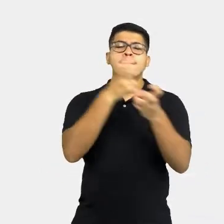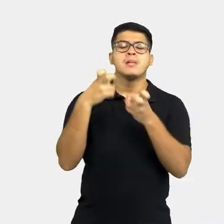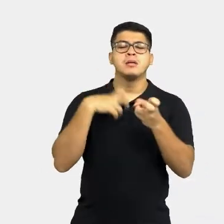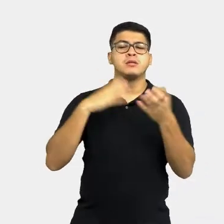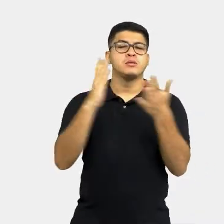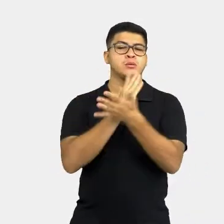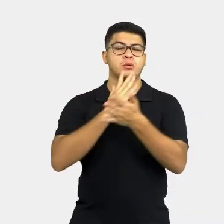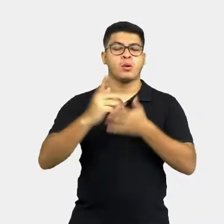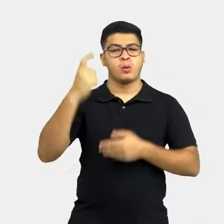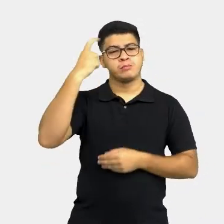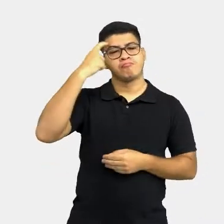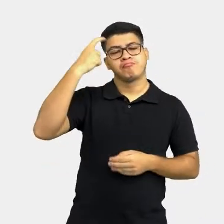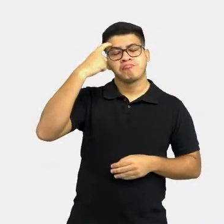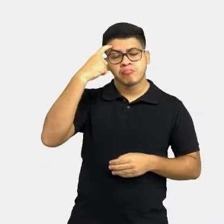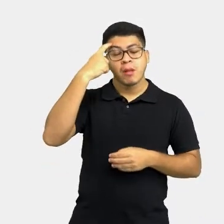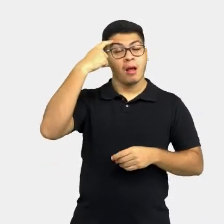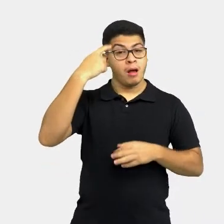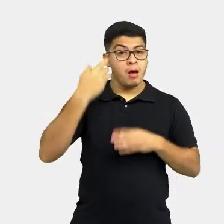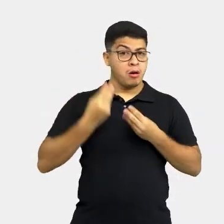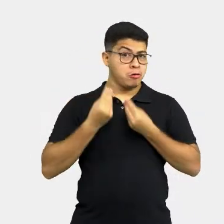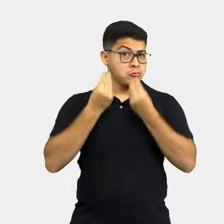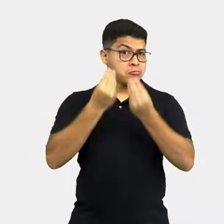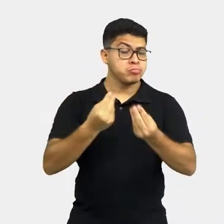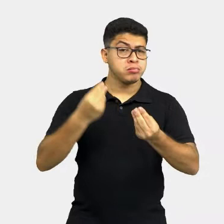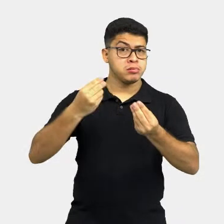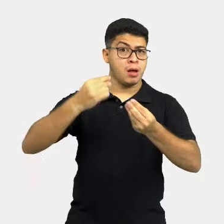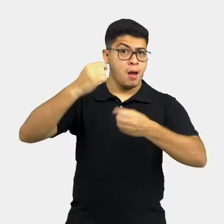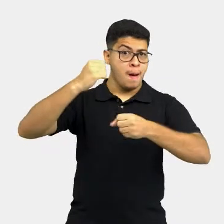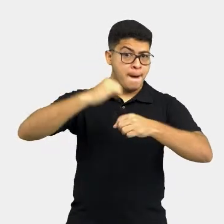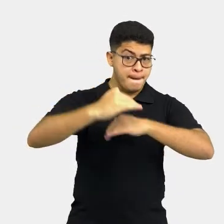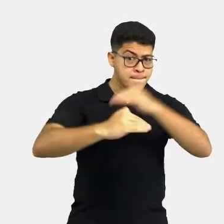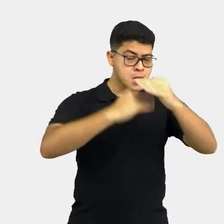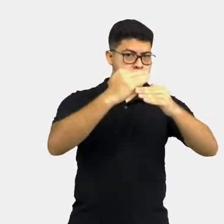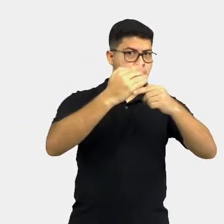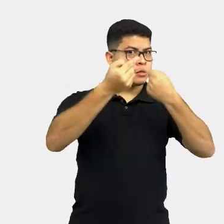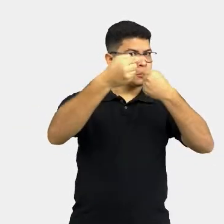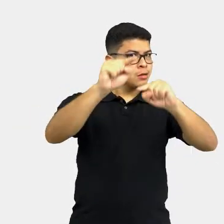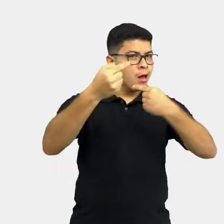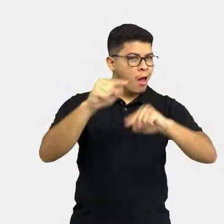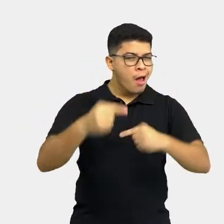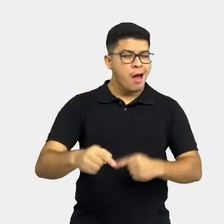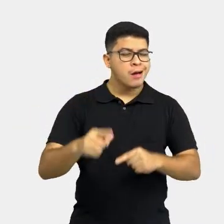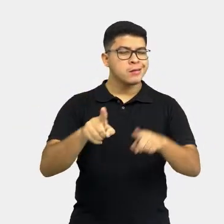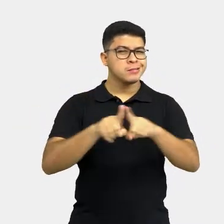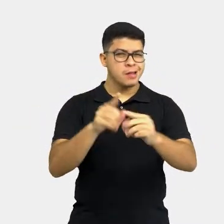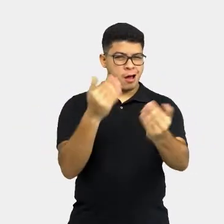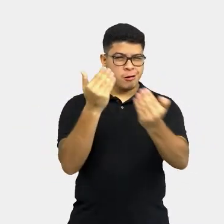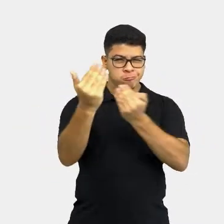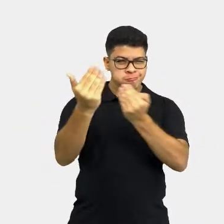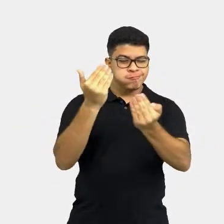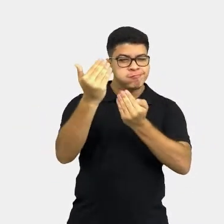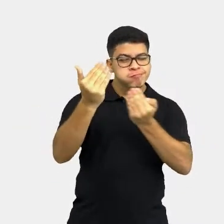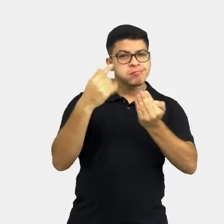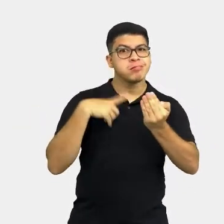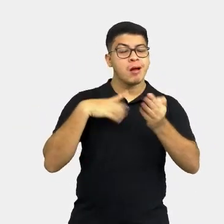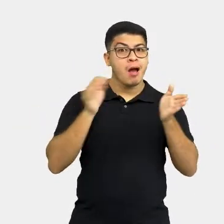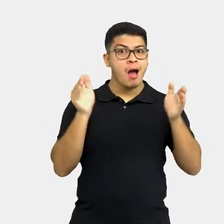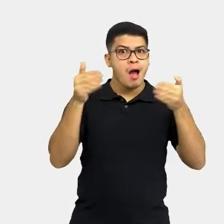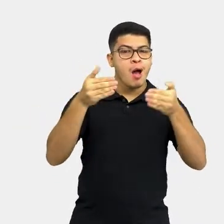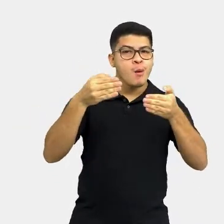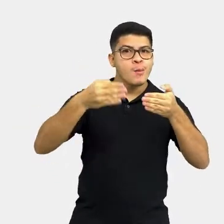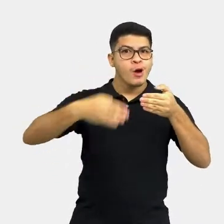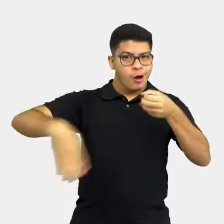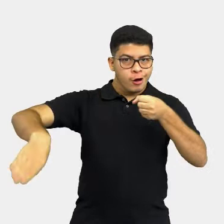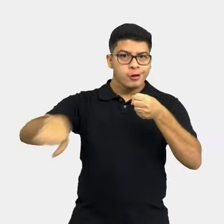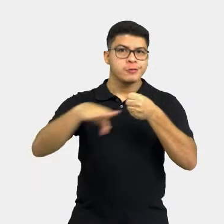de alguns pensadores levou à construção de críticas e desconfianças dentro da própria